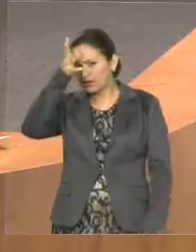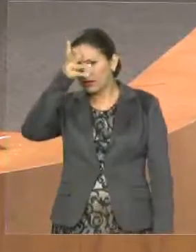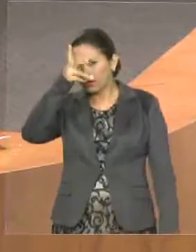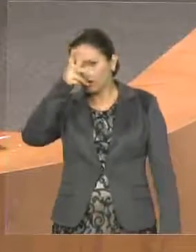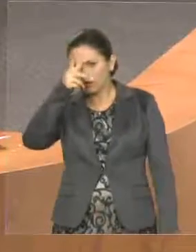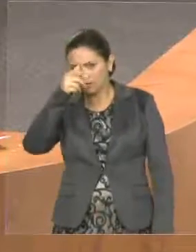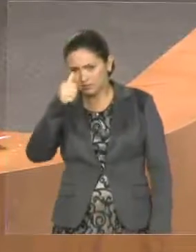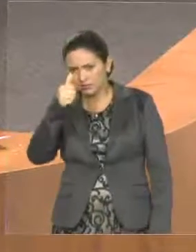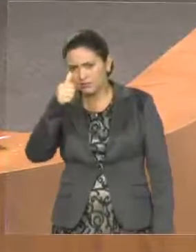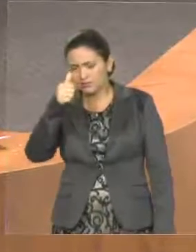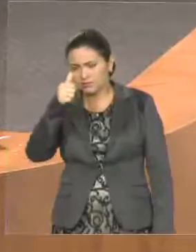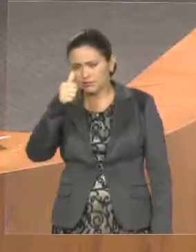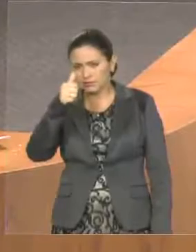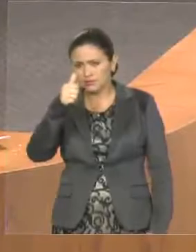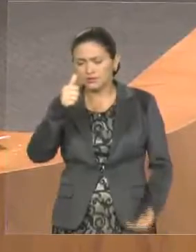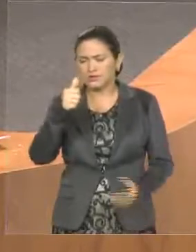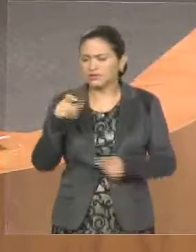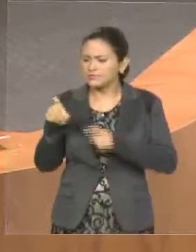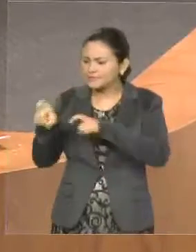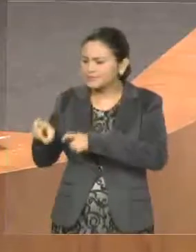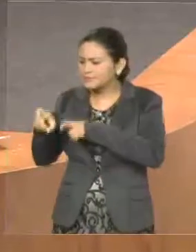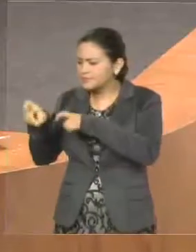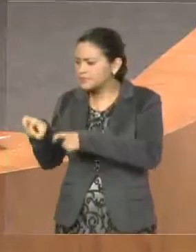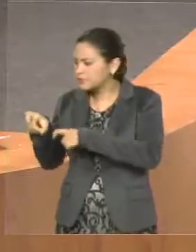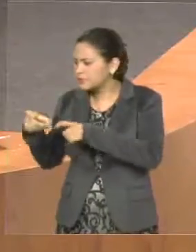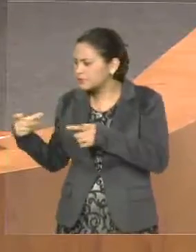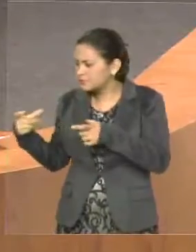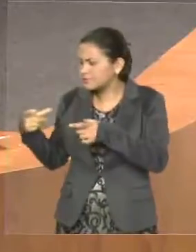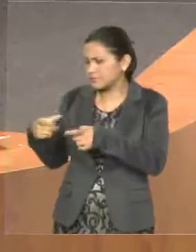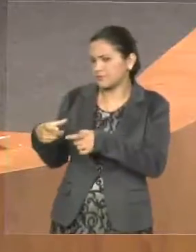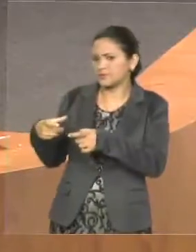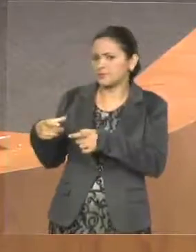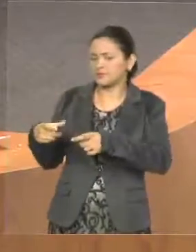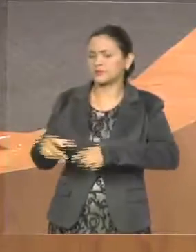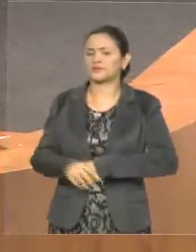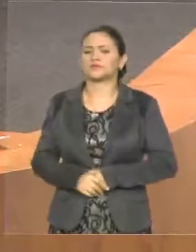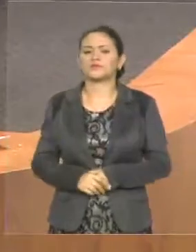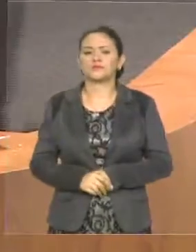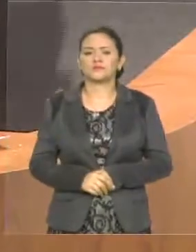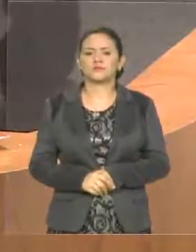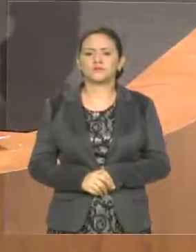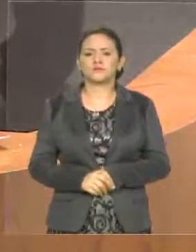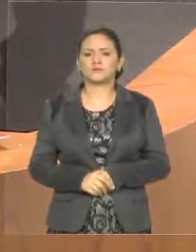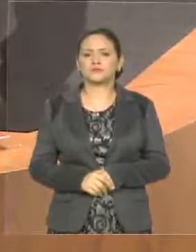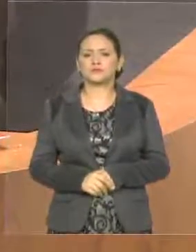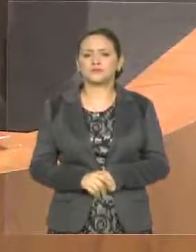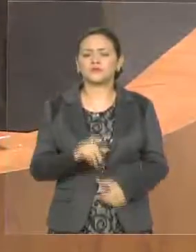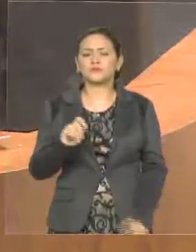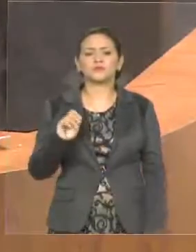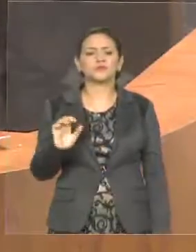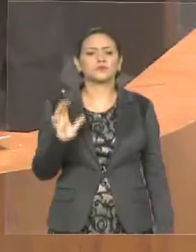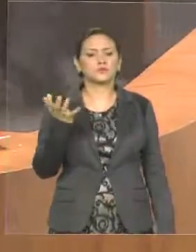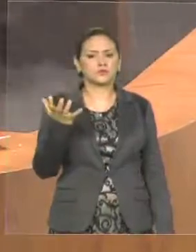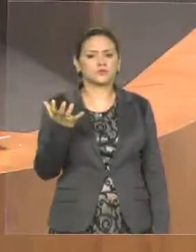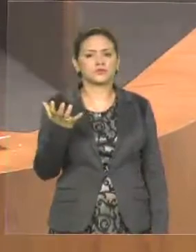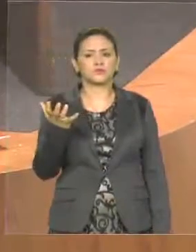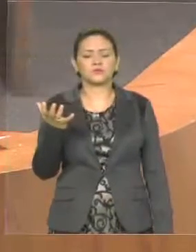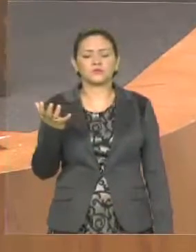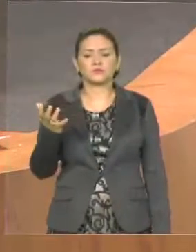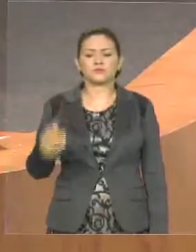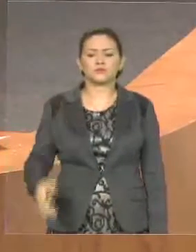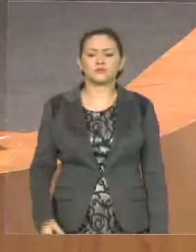aquele pequeno, no seu sítio, aquele pequeno produtor que produz frango. Ele está fazendo, ele está querendo